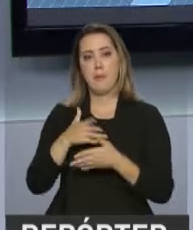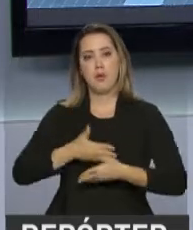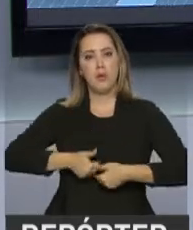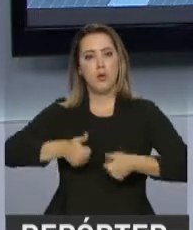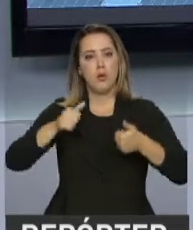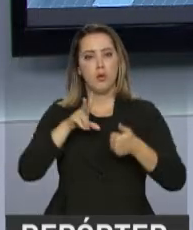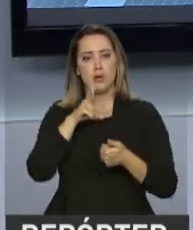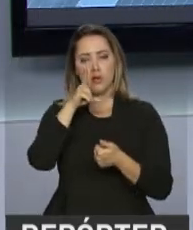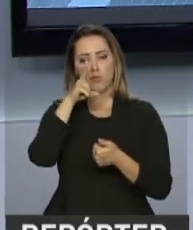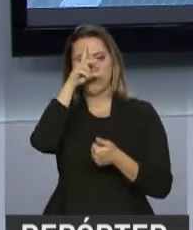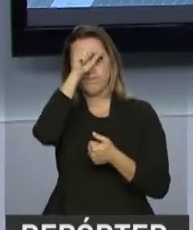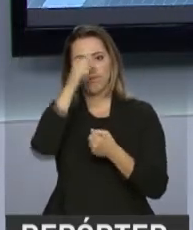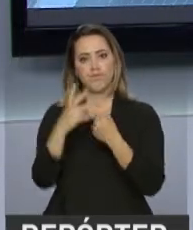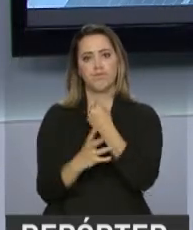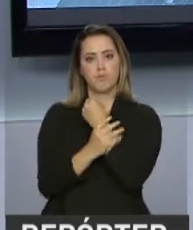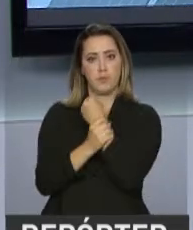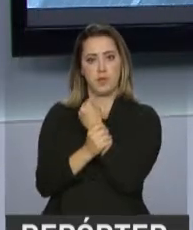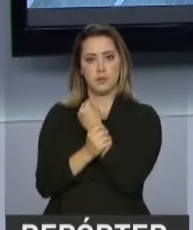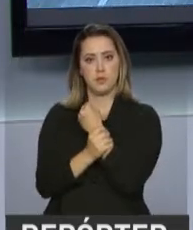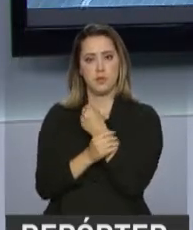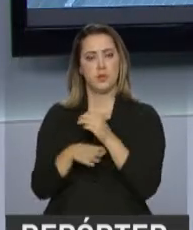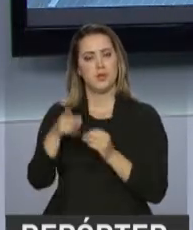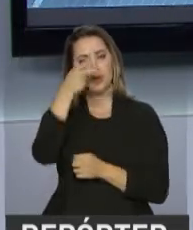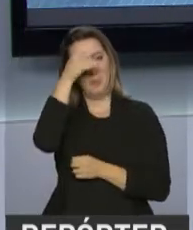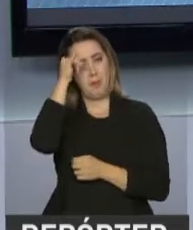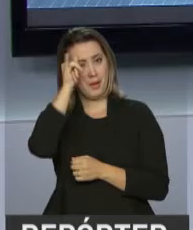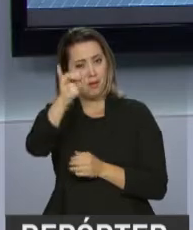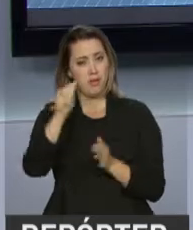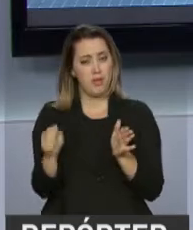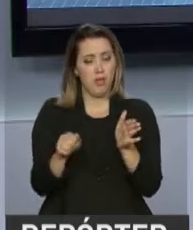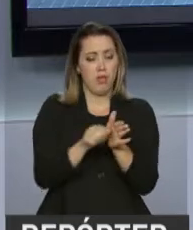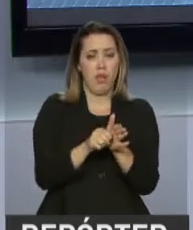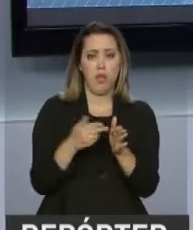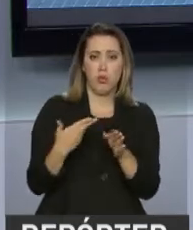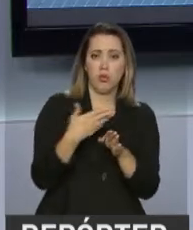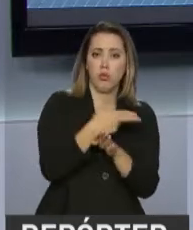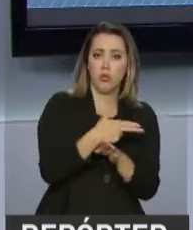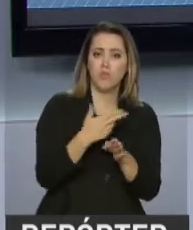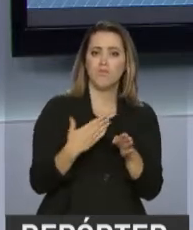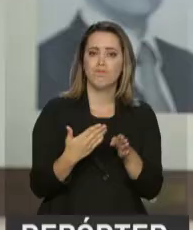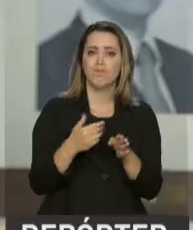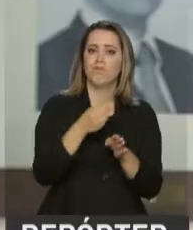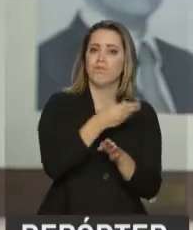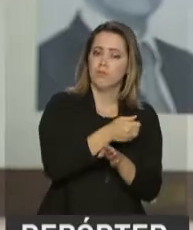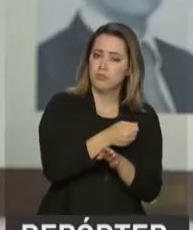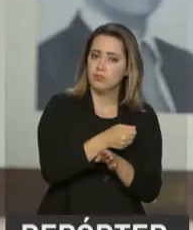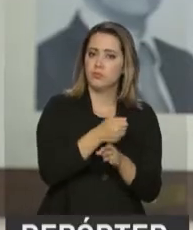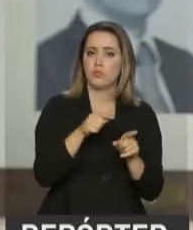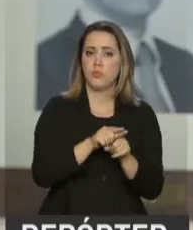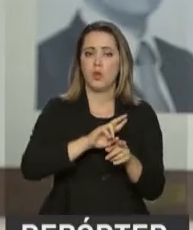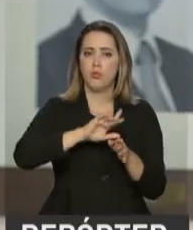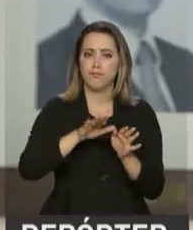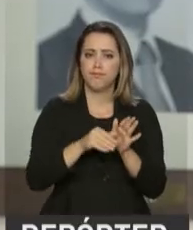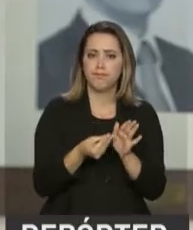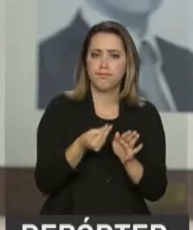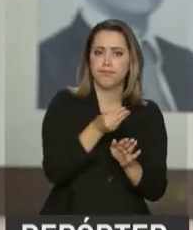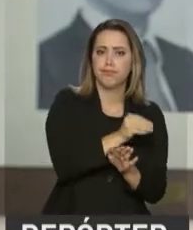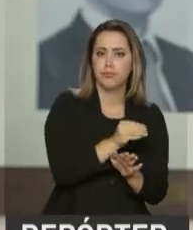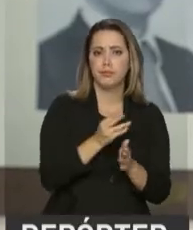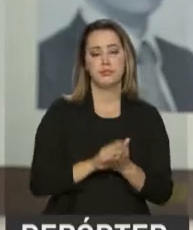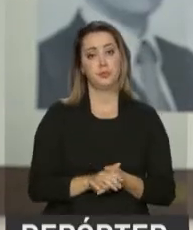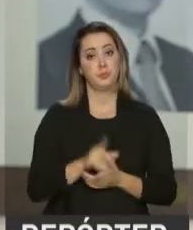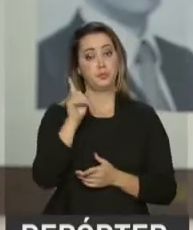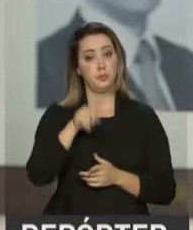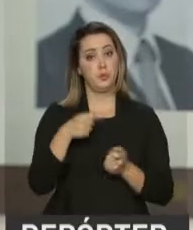das fronteiras para combater o tráfico de drogas, armas e crimes financeiros. É preciso essa